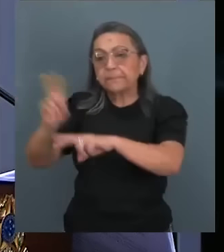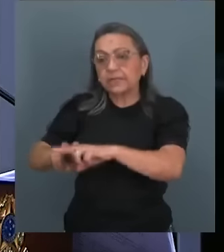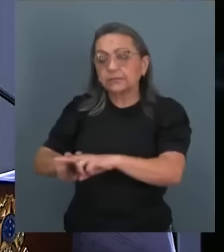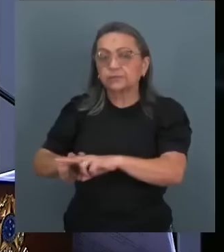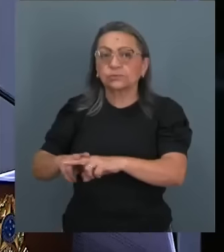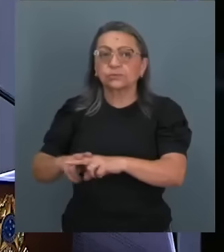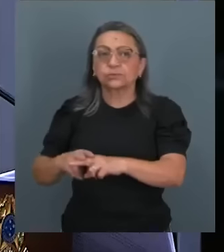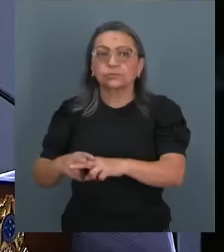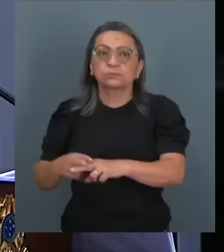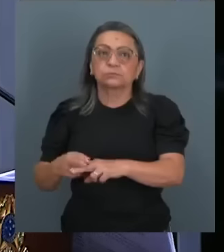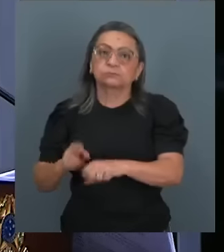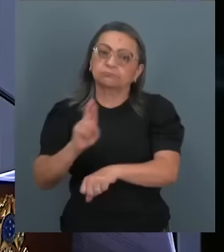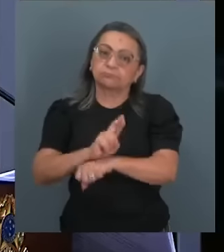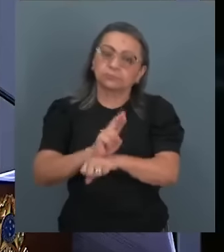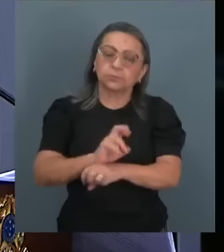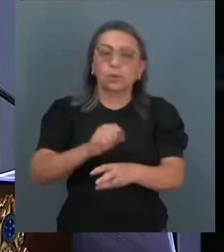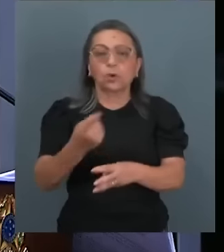ou recolhido.